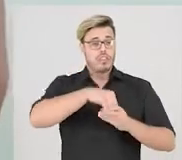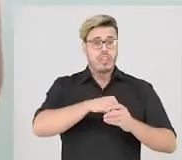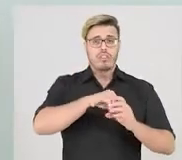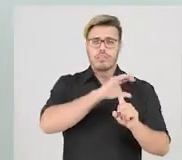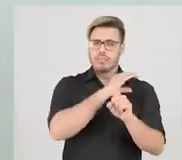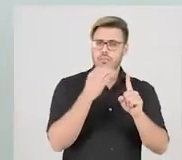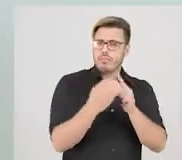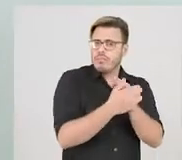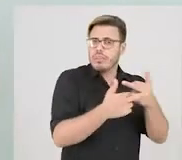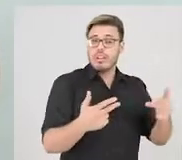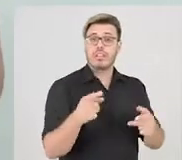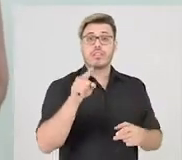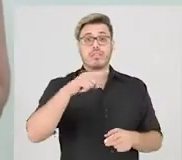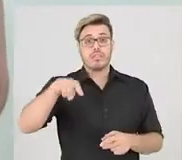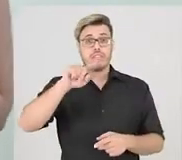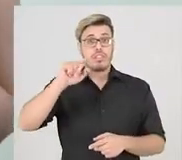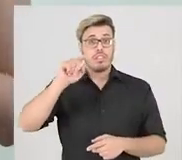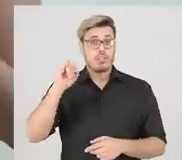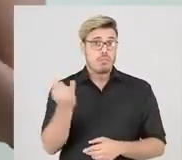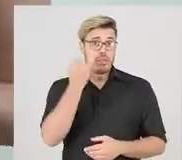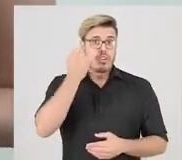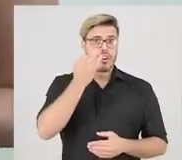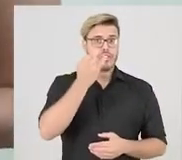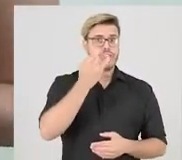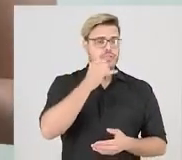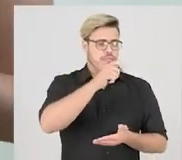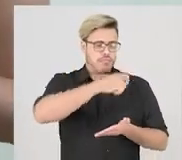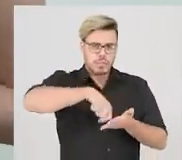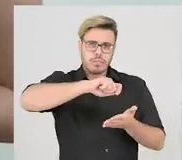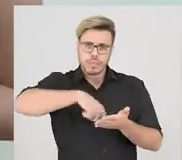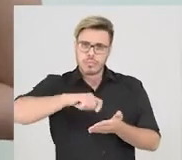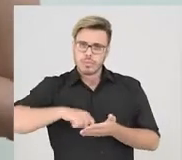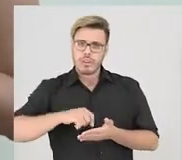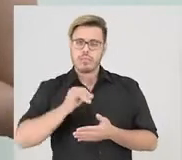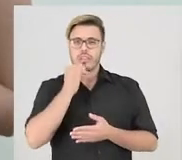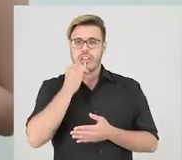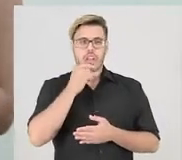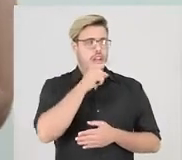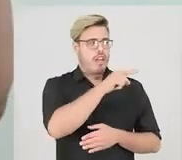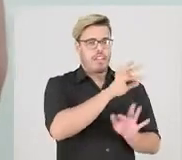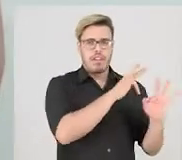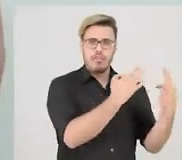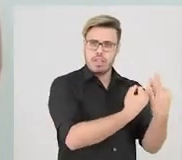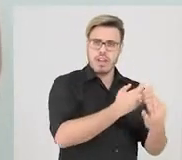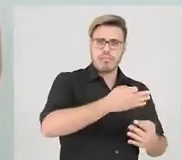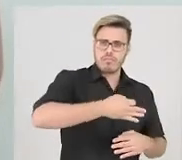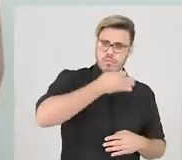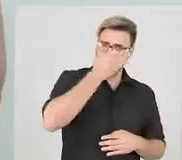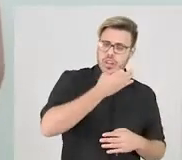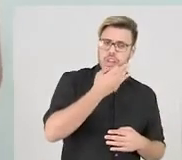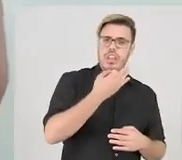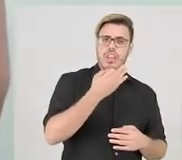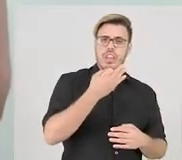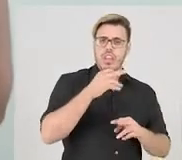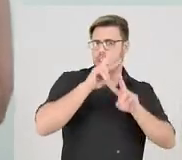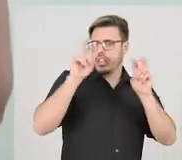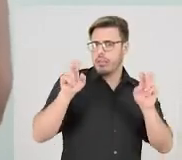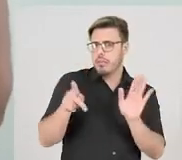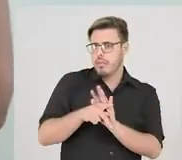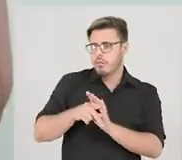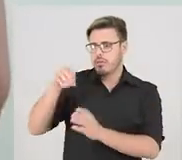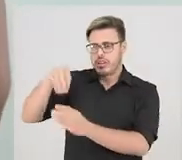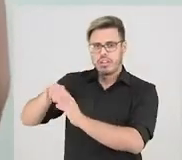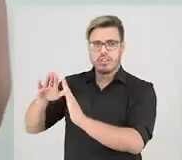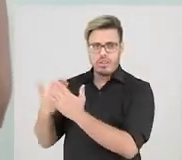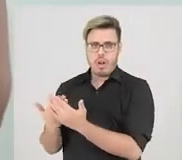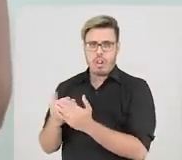A família pode sugerir algumas questões que envolvem a escola, o pedagógico? Podem. Contudo,